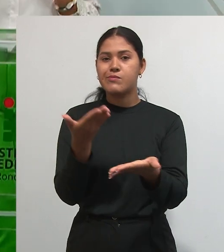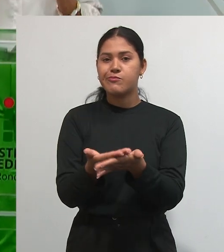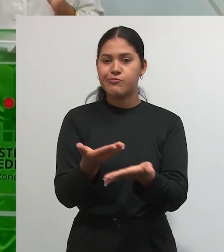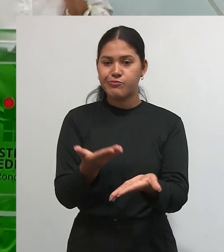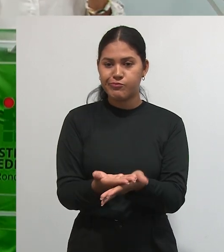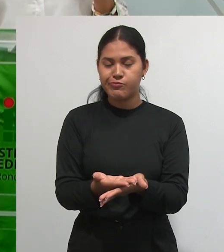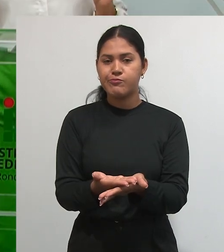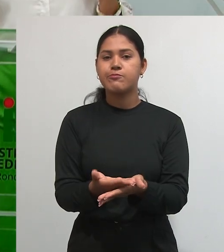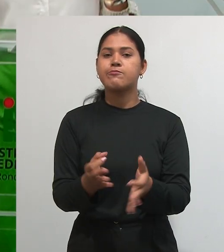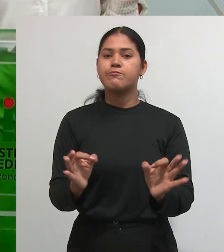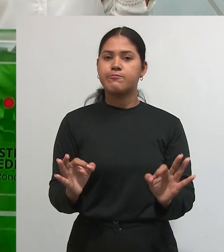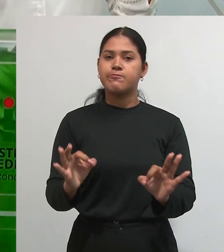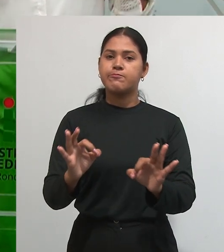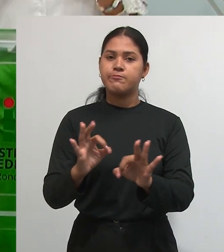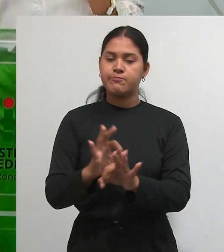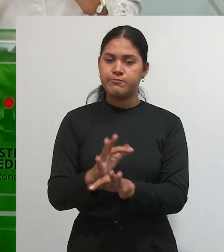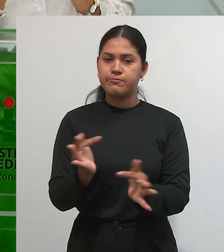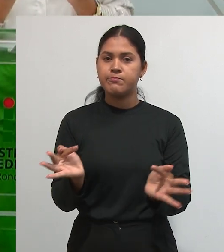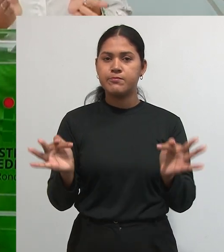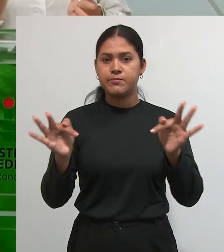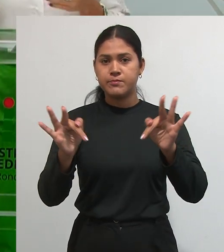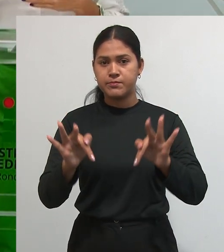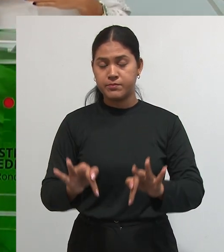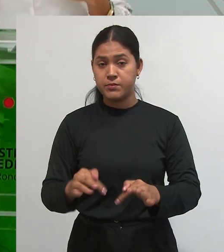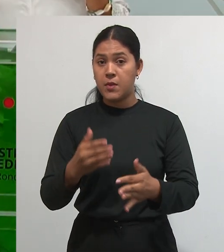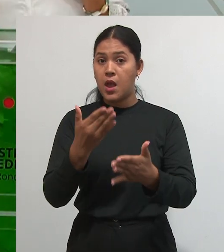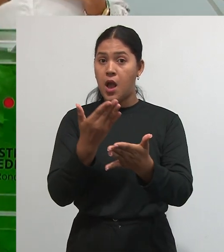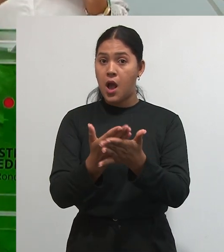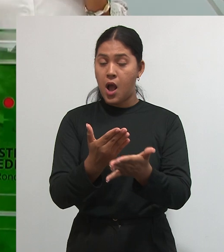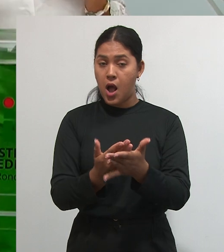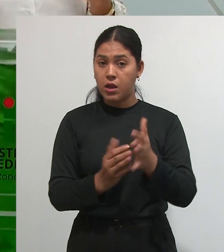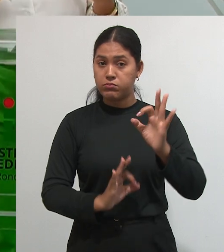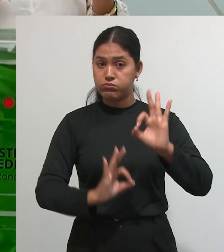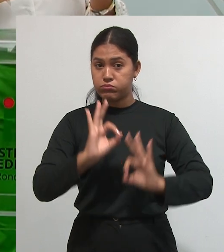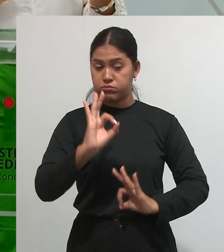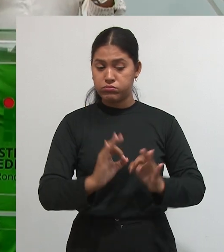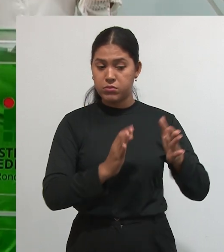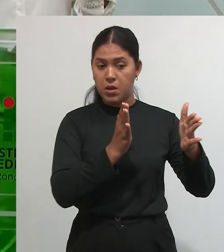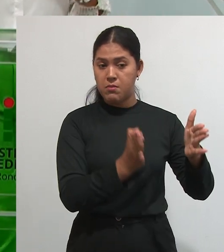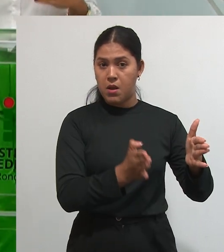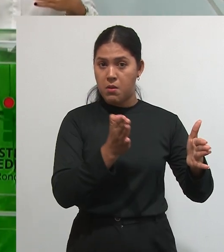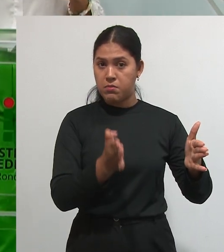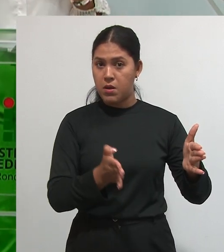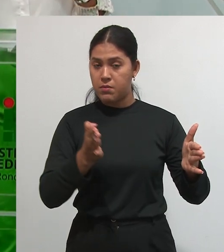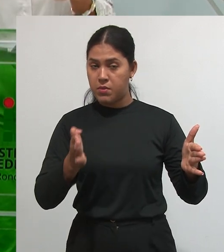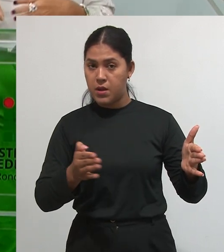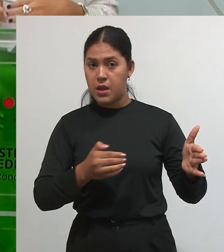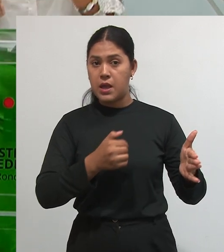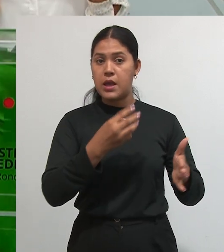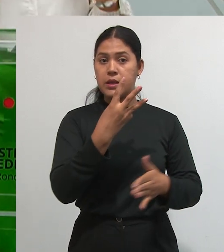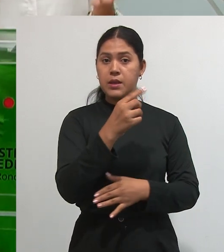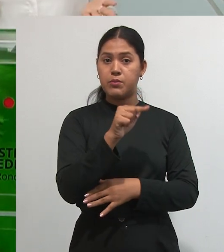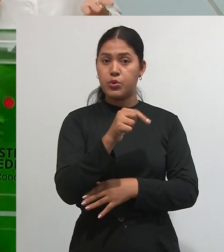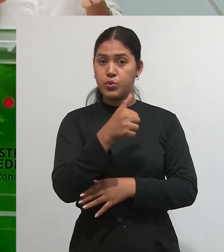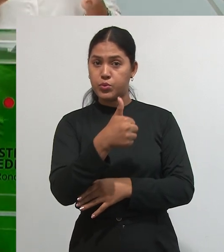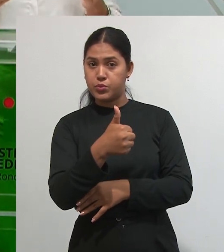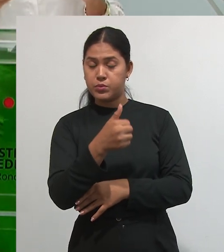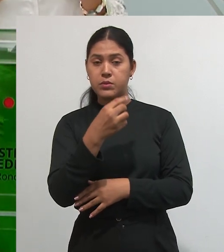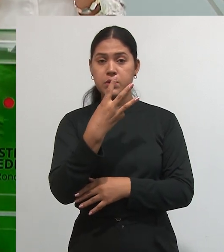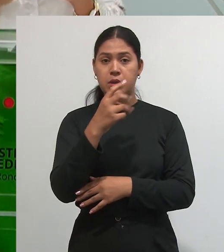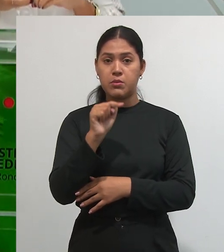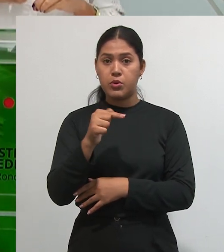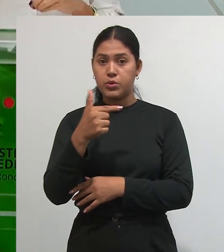neste momento, né, como falei, a gente dividiu a unidade em duas, 3.1 e